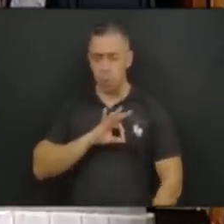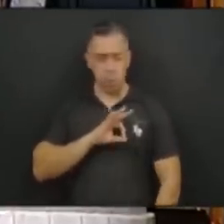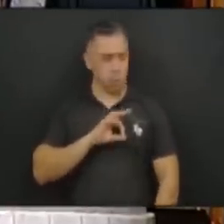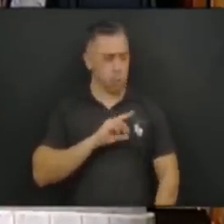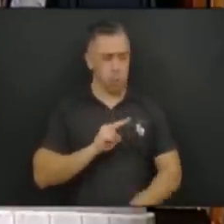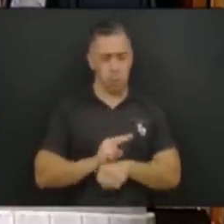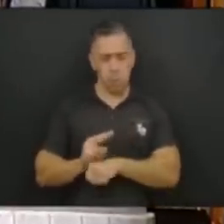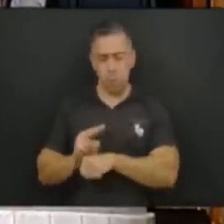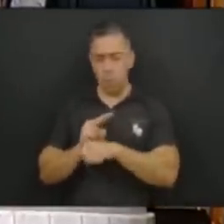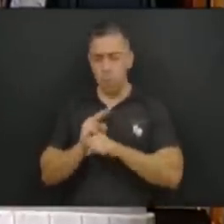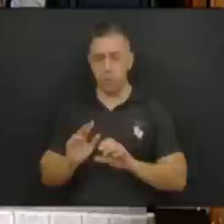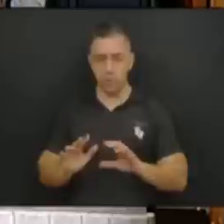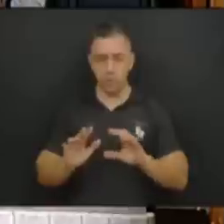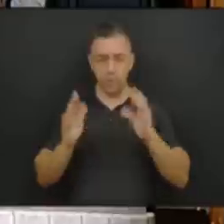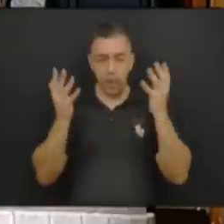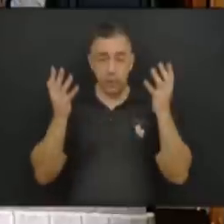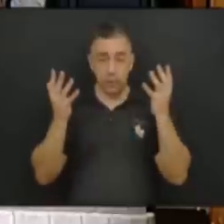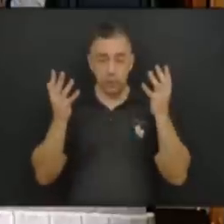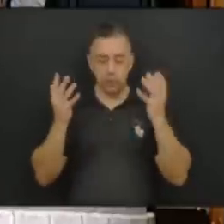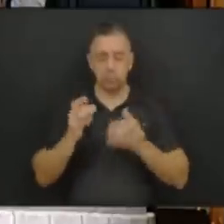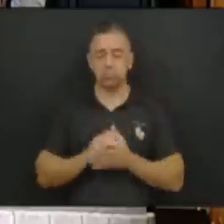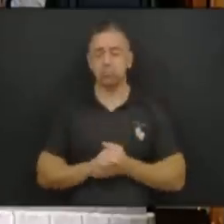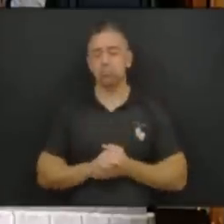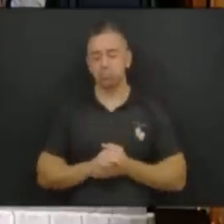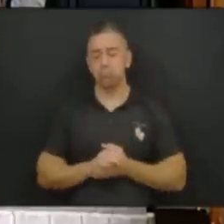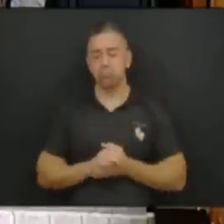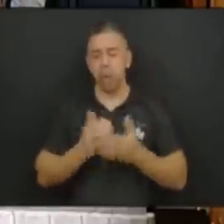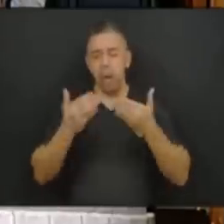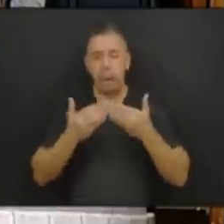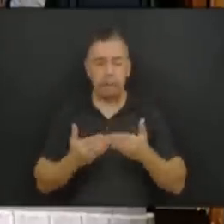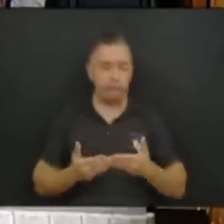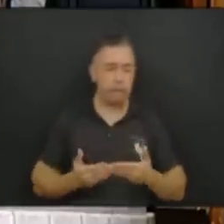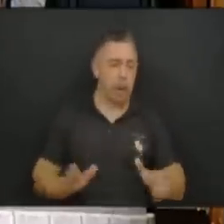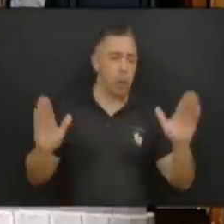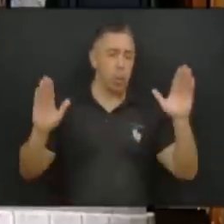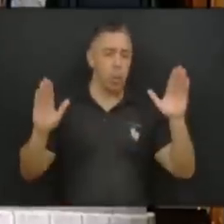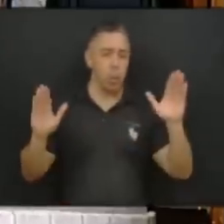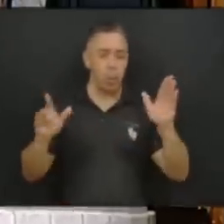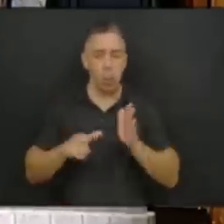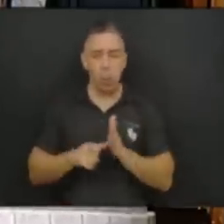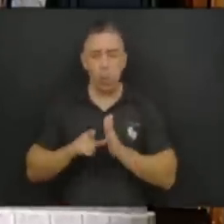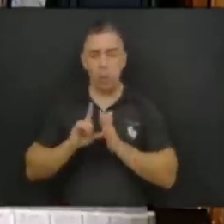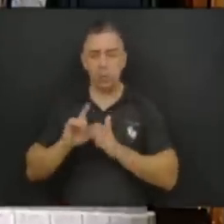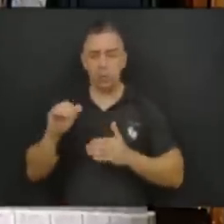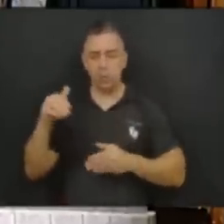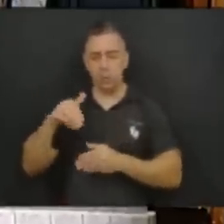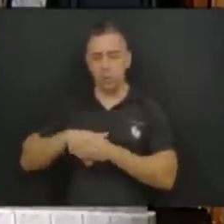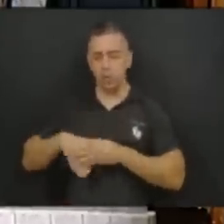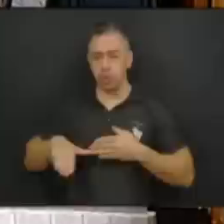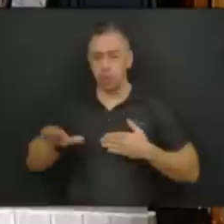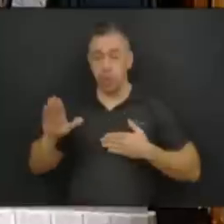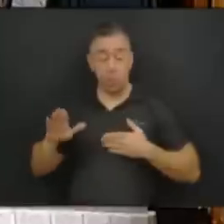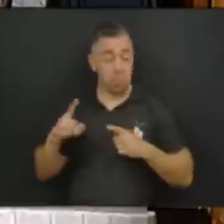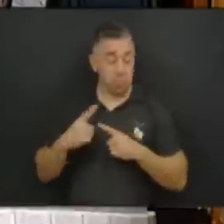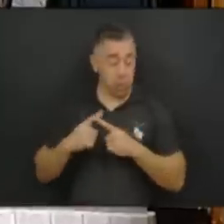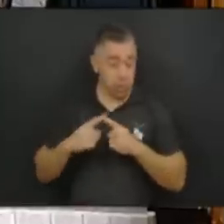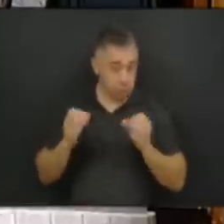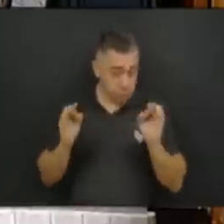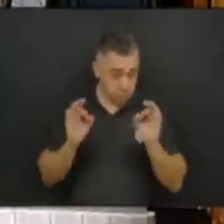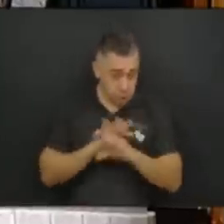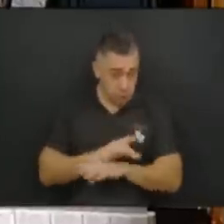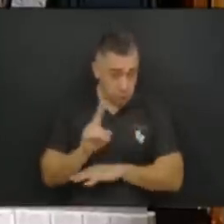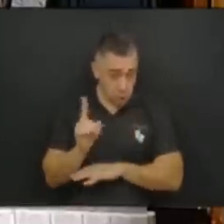fizeram a festa uma inauguração pré-eleitoral porque para eleitoral porque a obra não estava